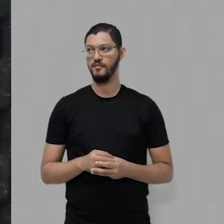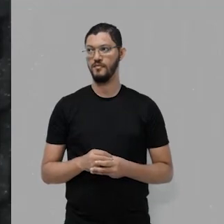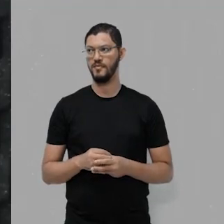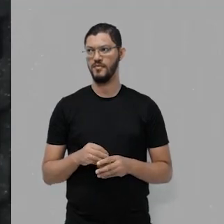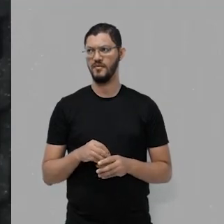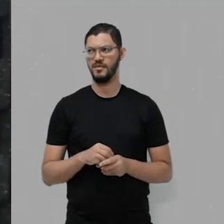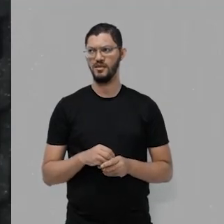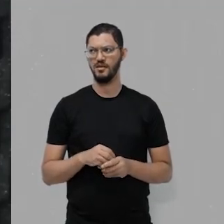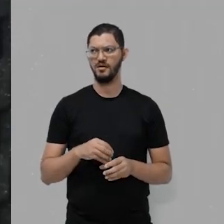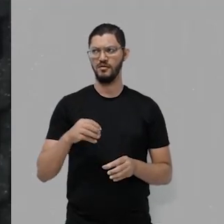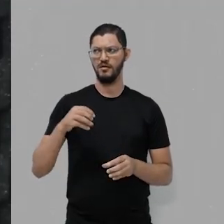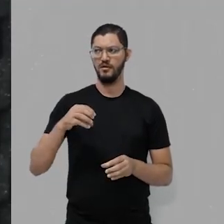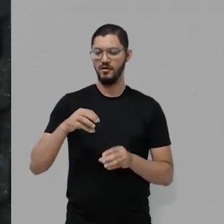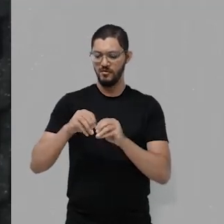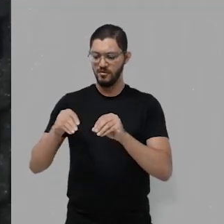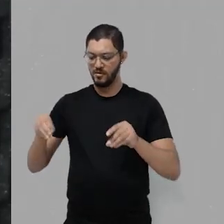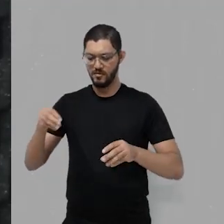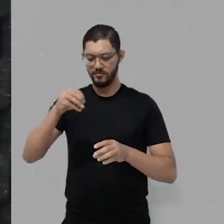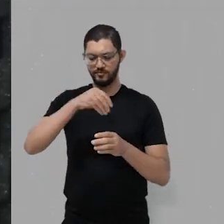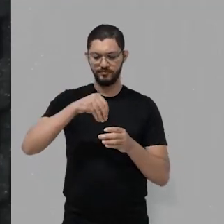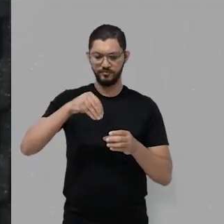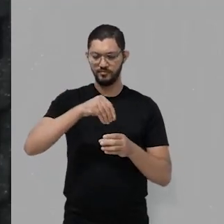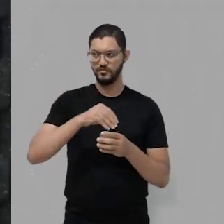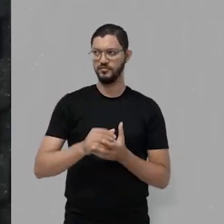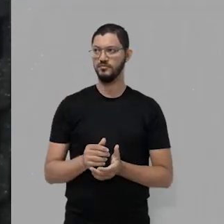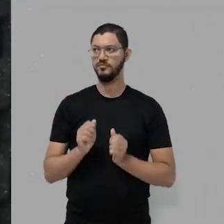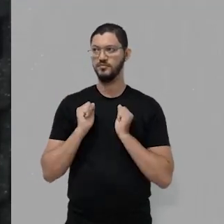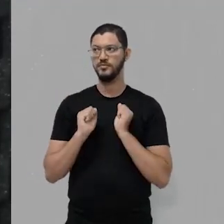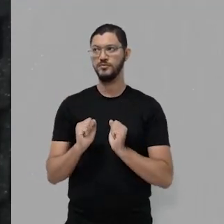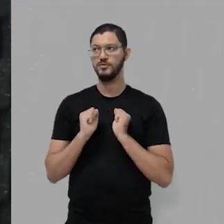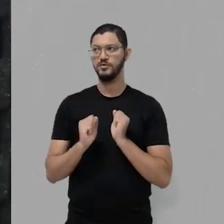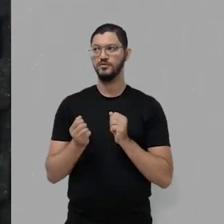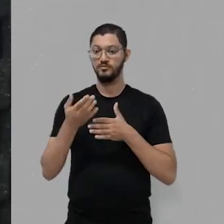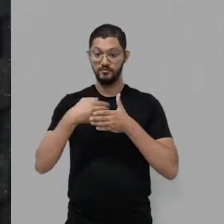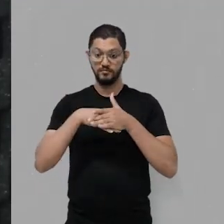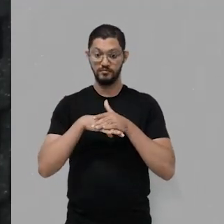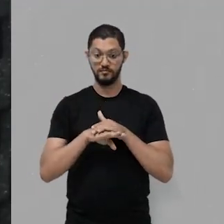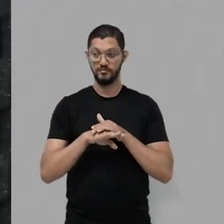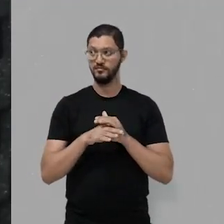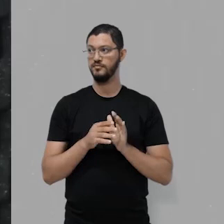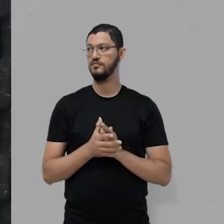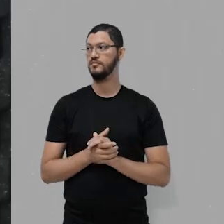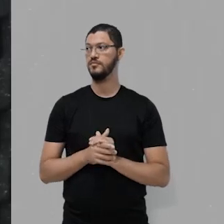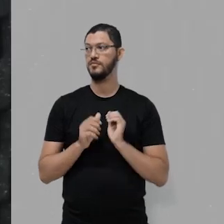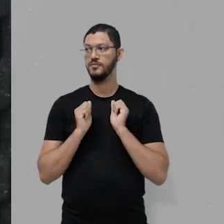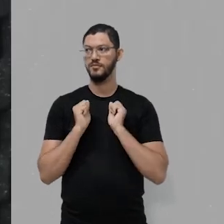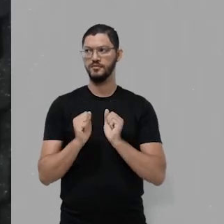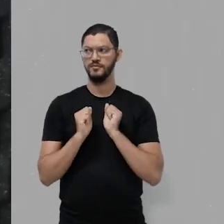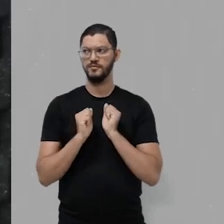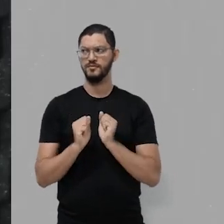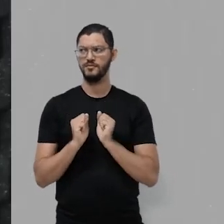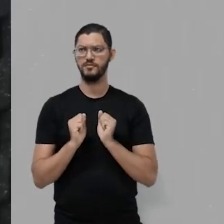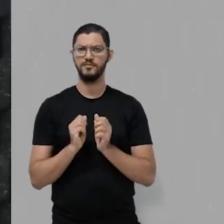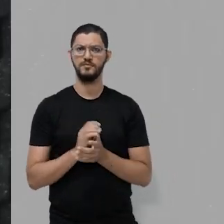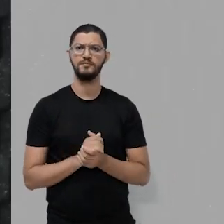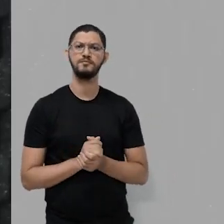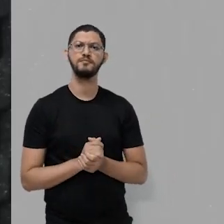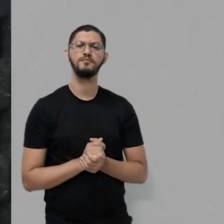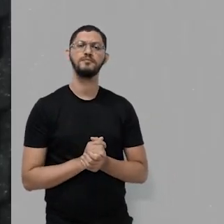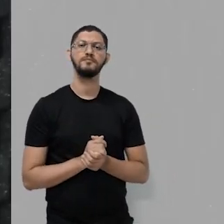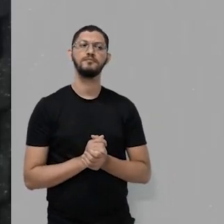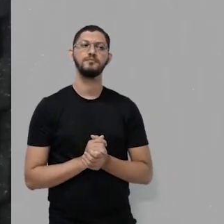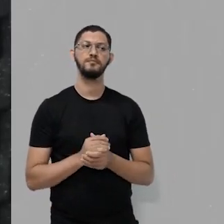detritos, areia, os paramécios poderiam se esconder. Então, quando os didínios